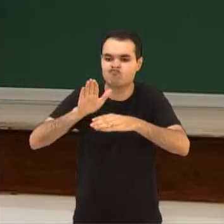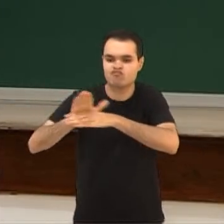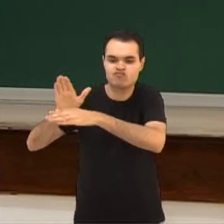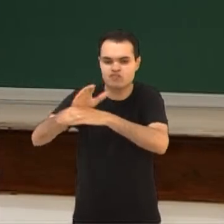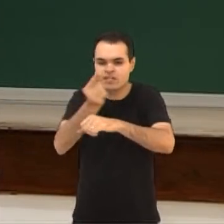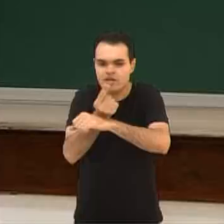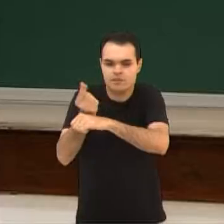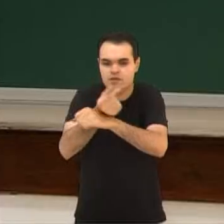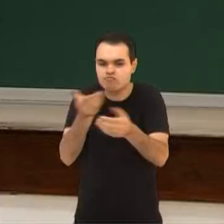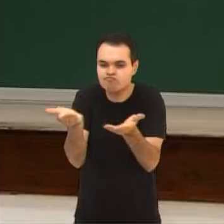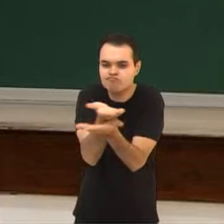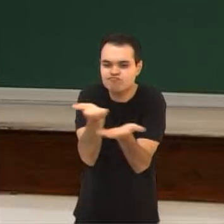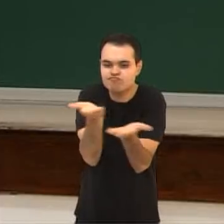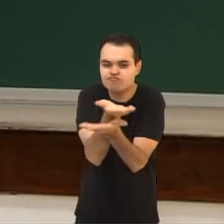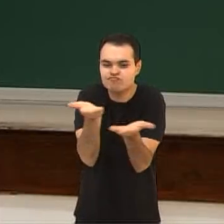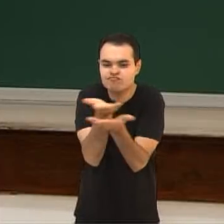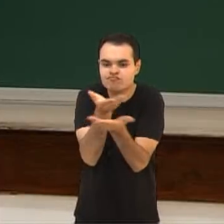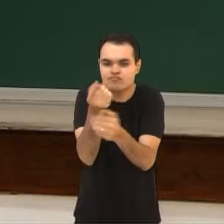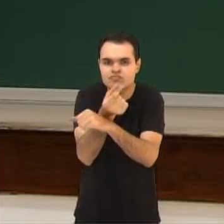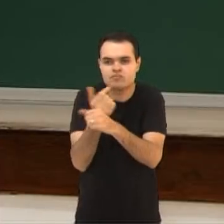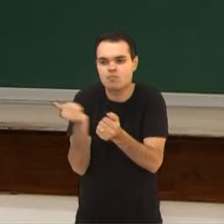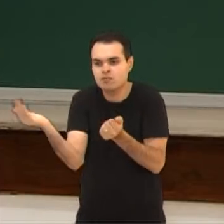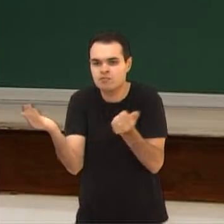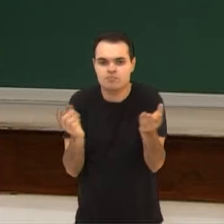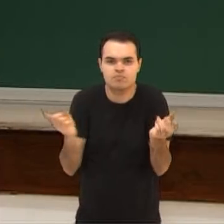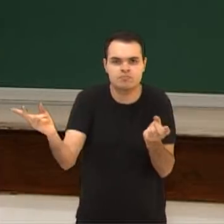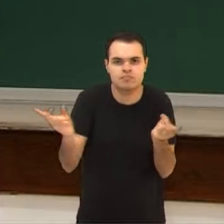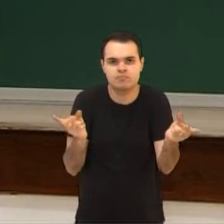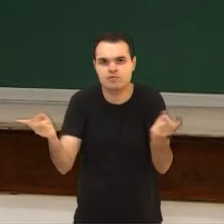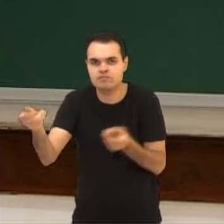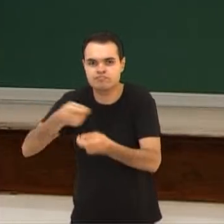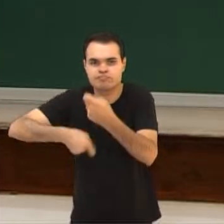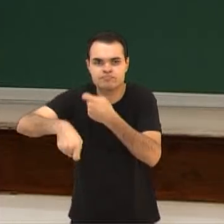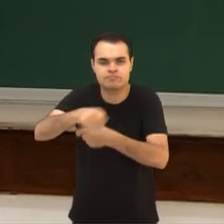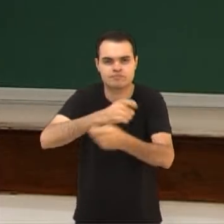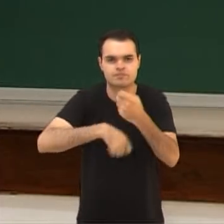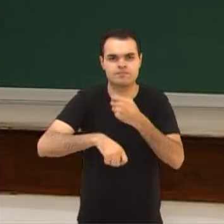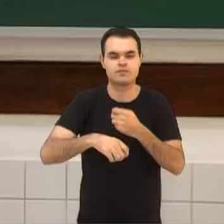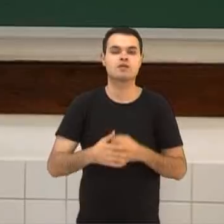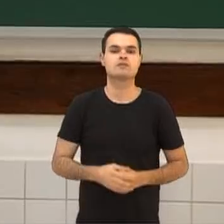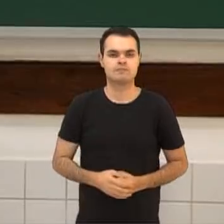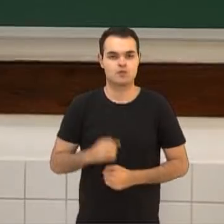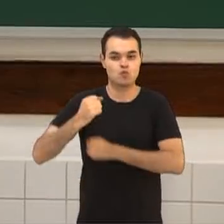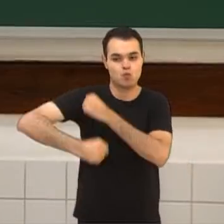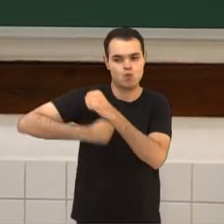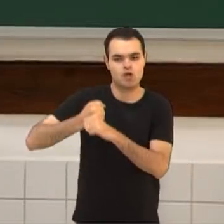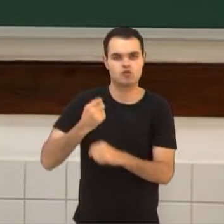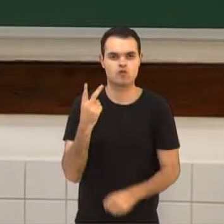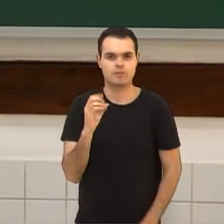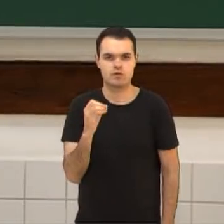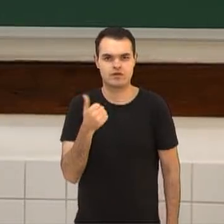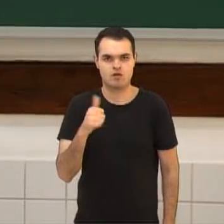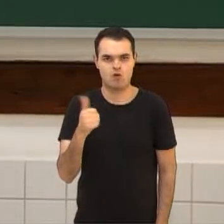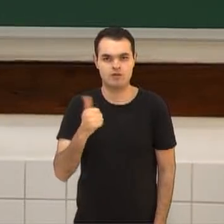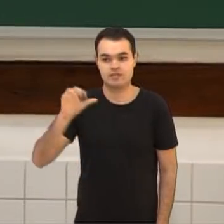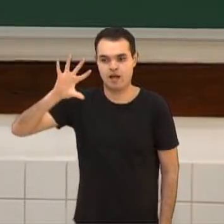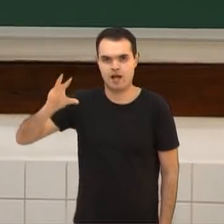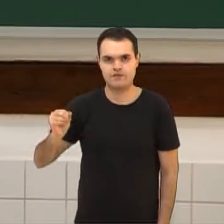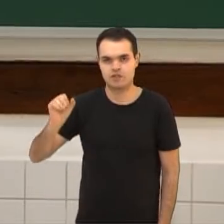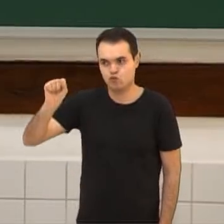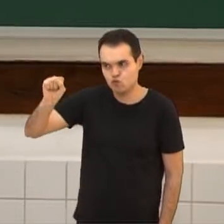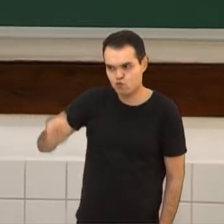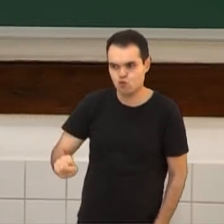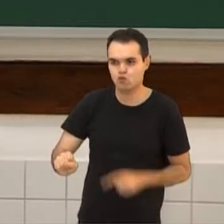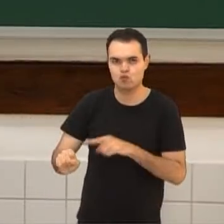de cooperação econômica entre países emergentes. No ano de 2011, a África do